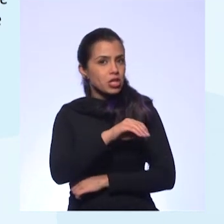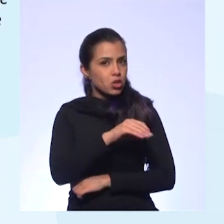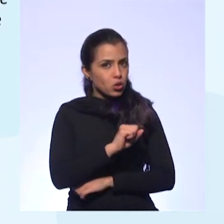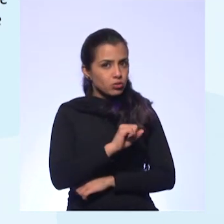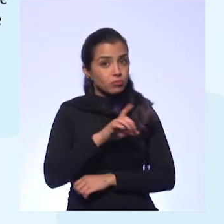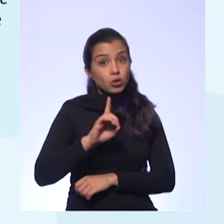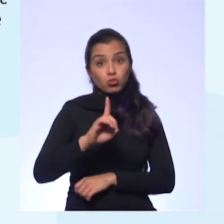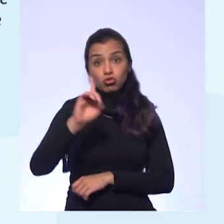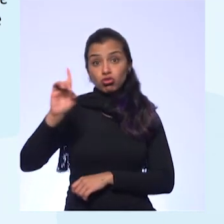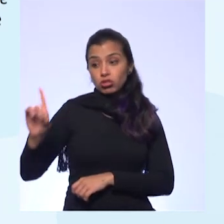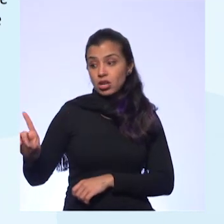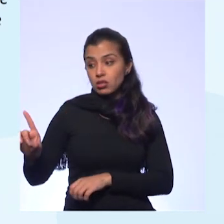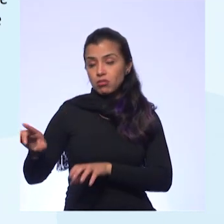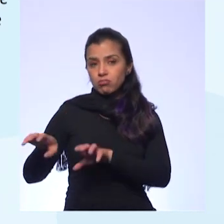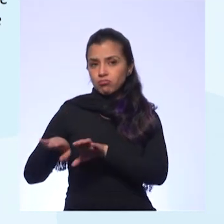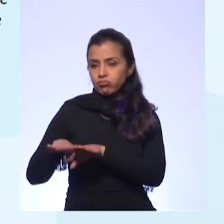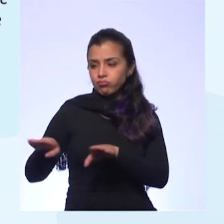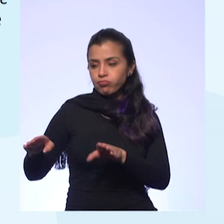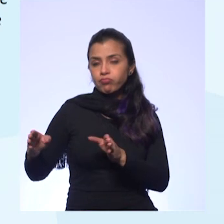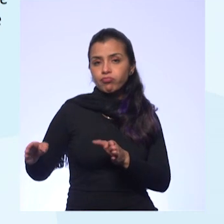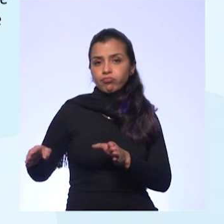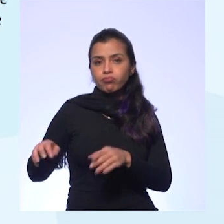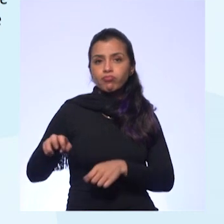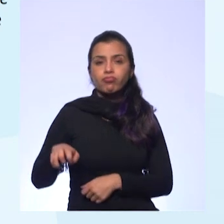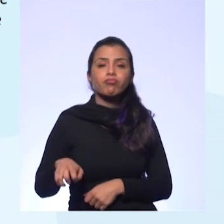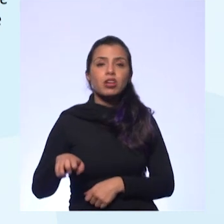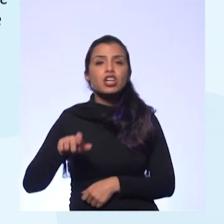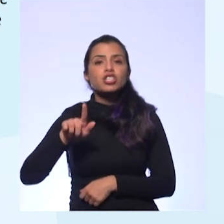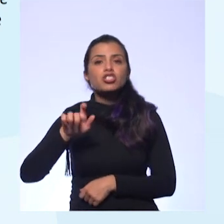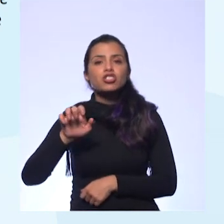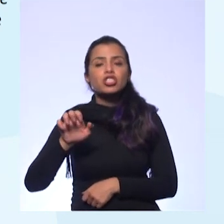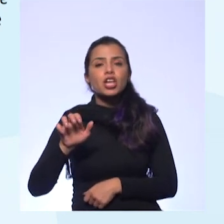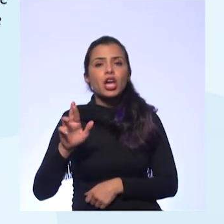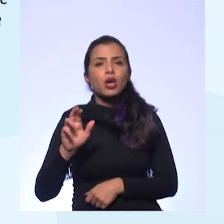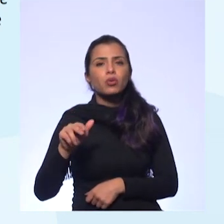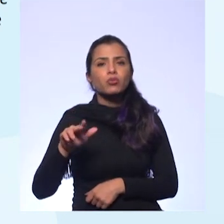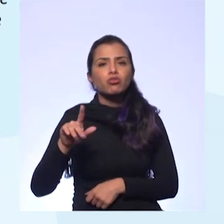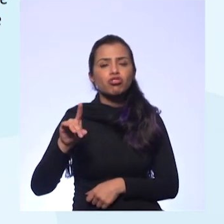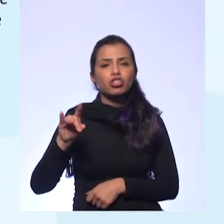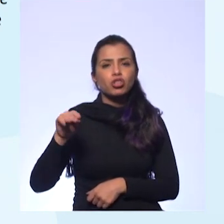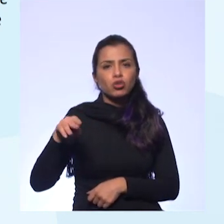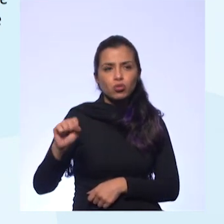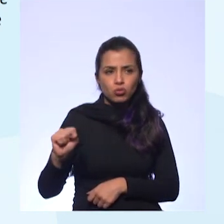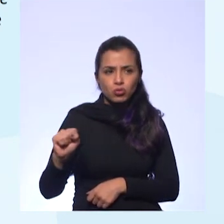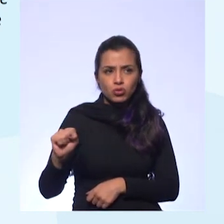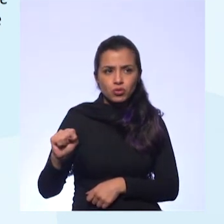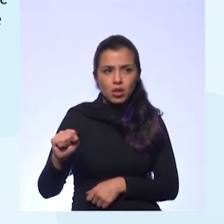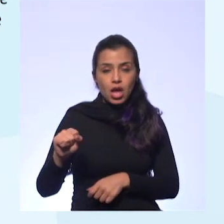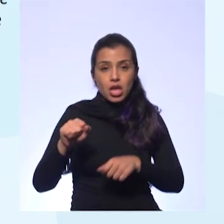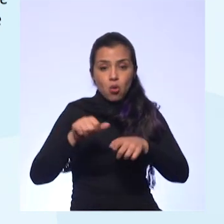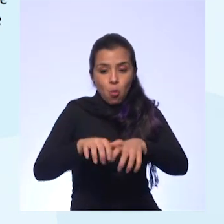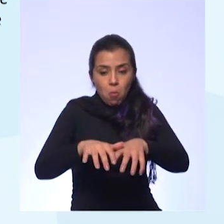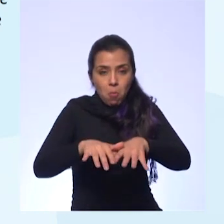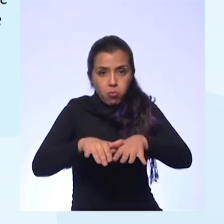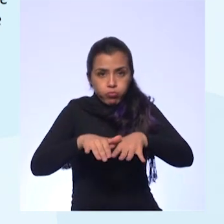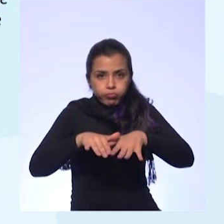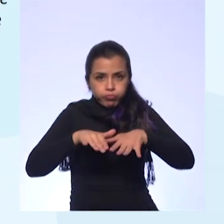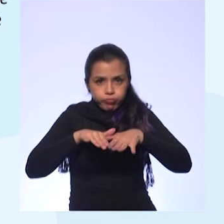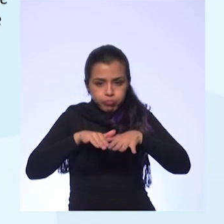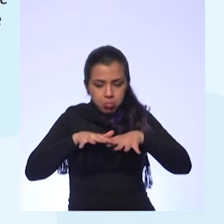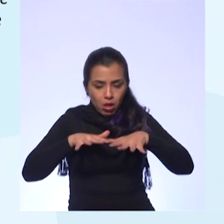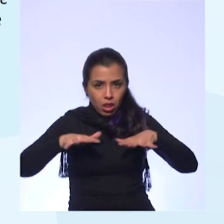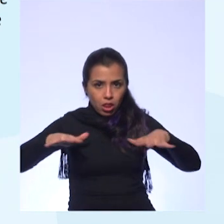direito, sentavam-se os deputados girondinos. E na parte baixa ali, que já está naquele plano, né, eles